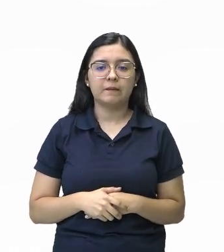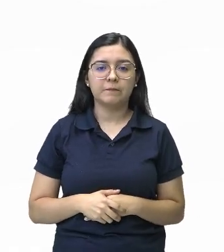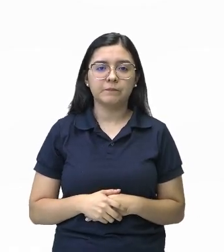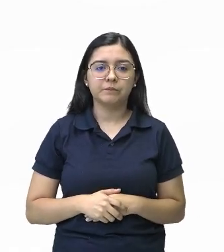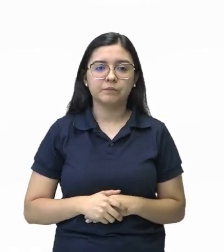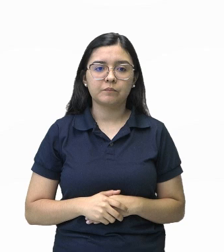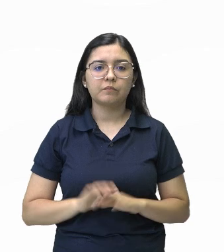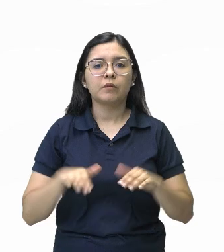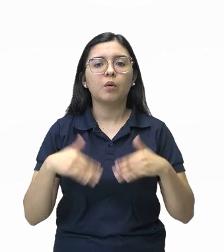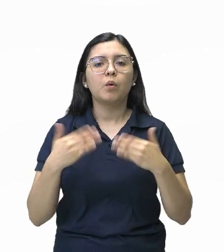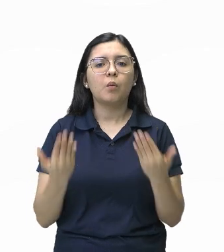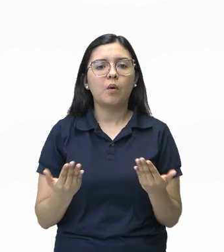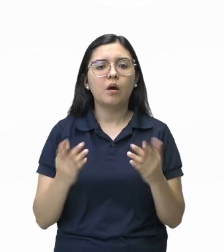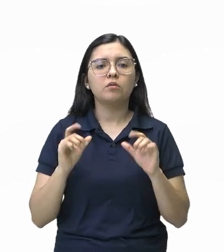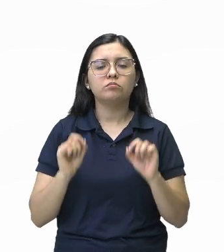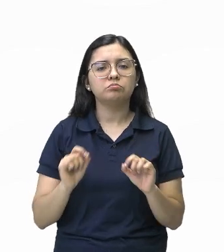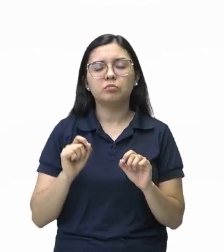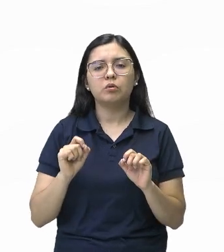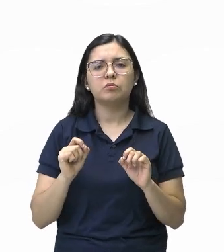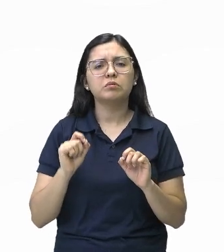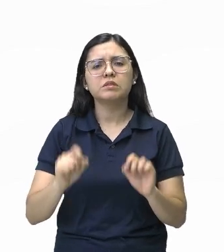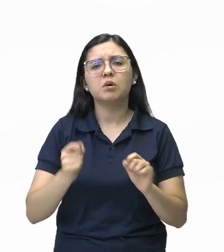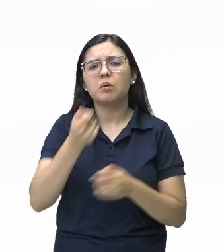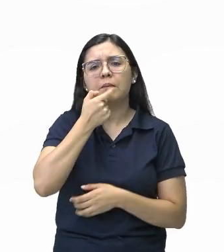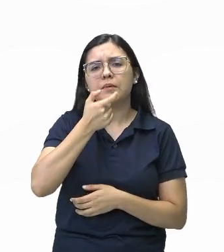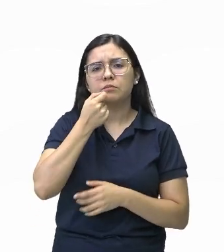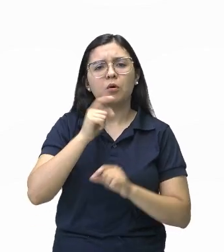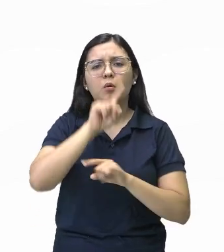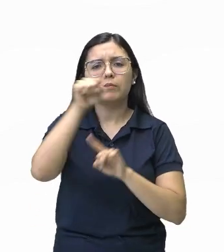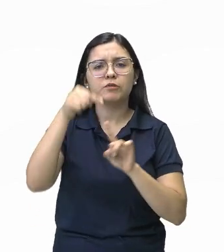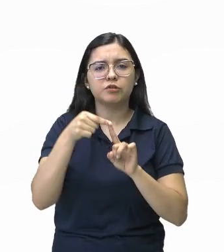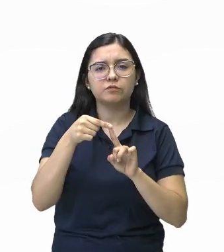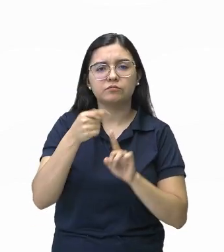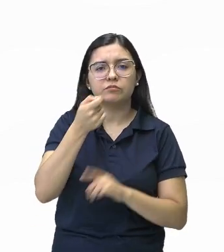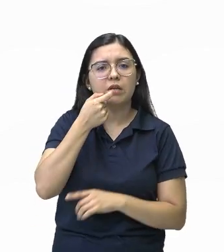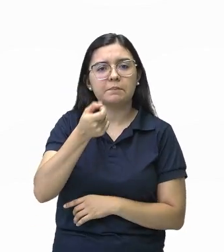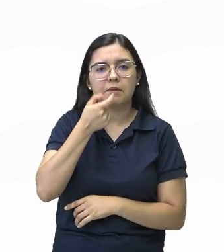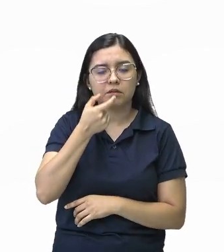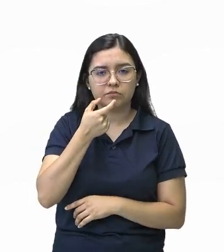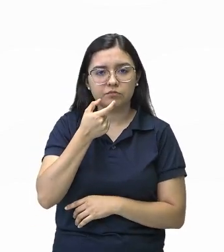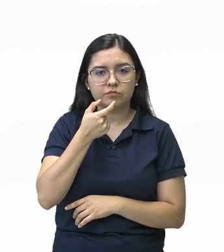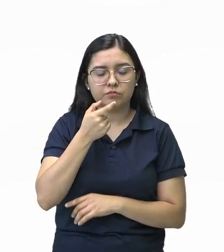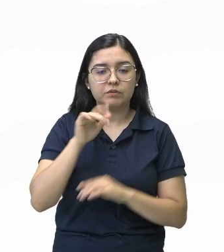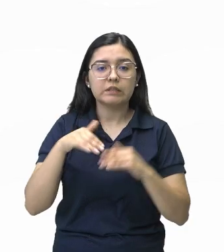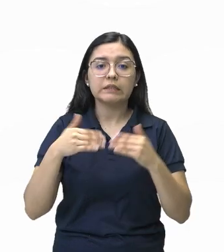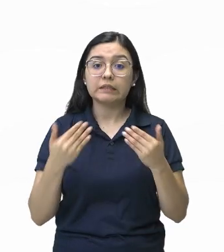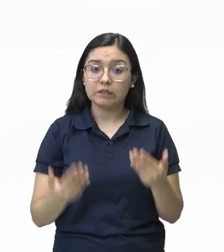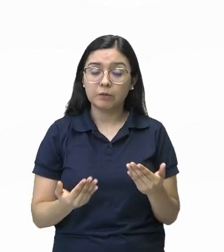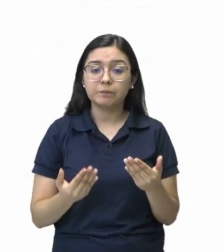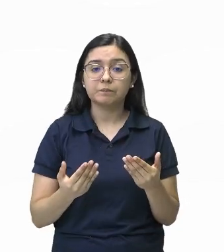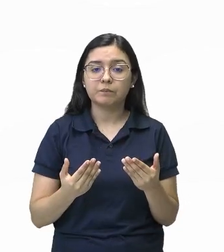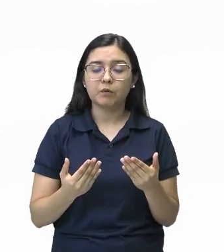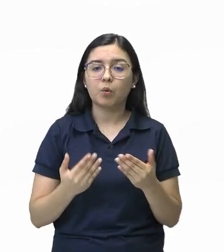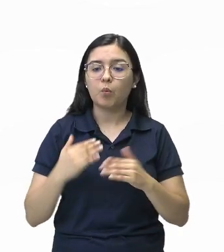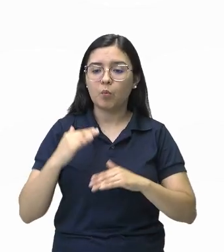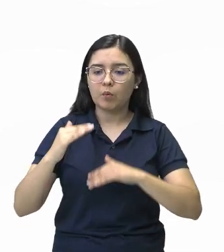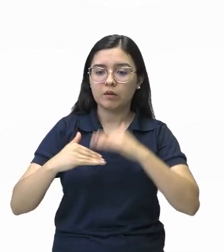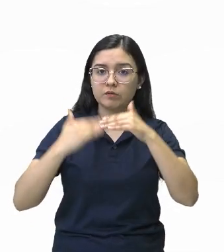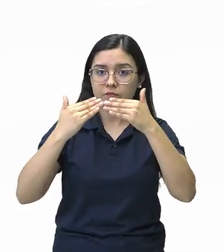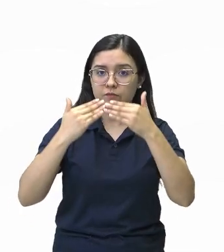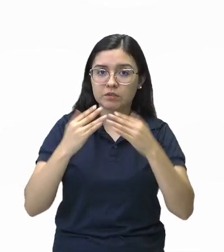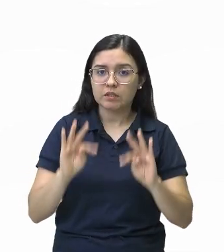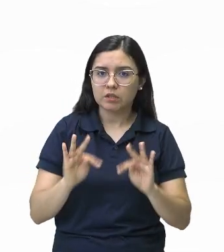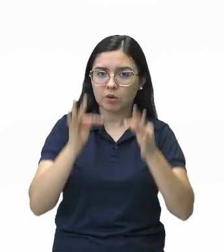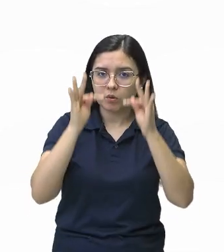O que são medicamentos e para que servem? Então, os medicamentos eles vieram aí com o avanço da